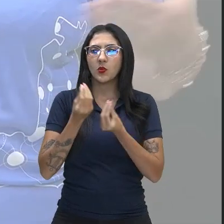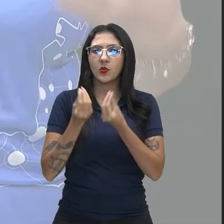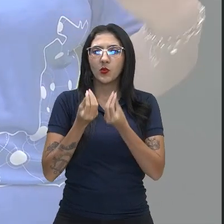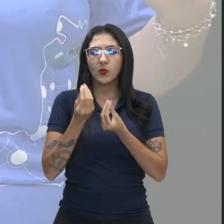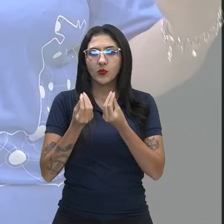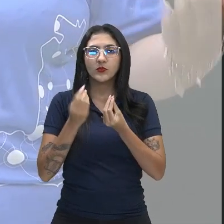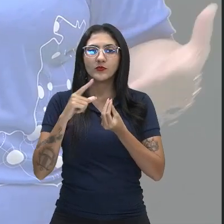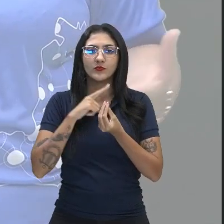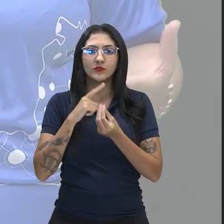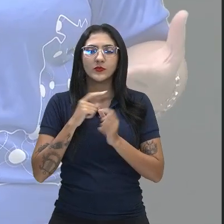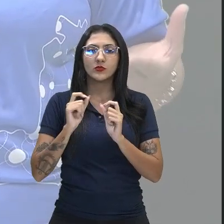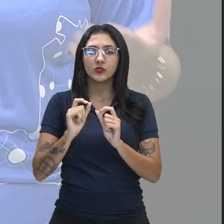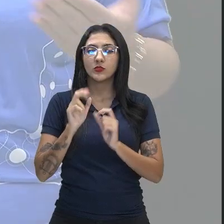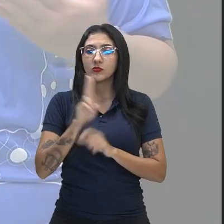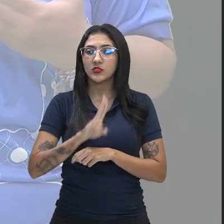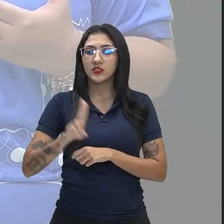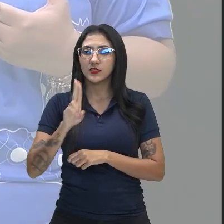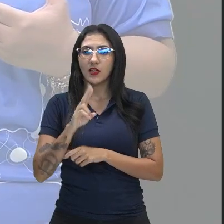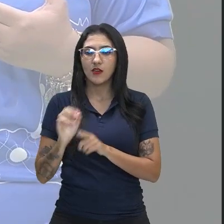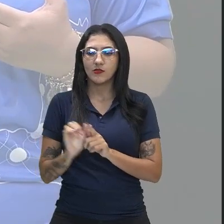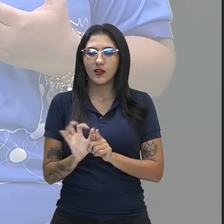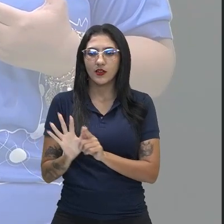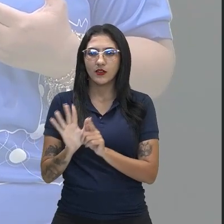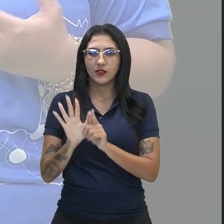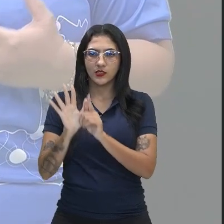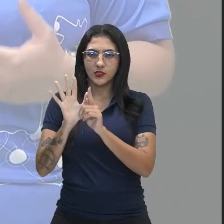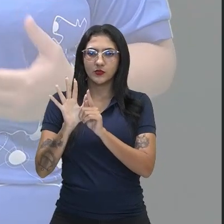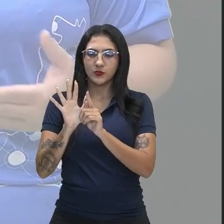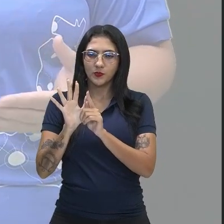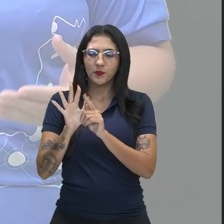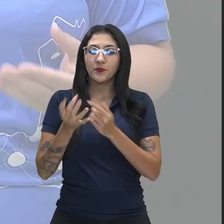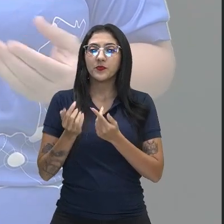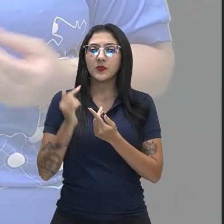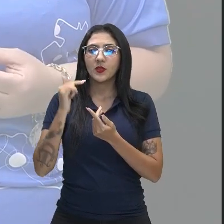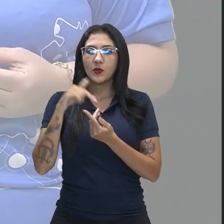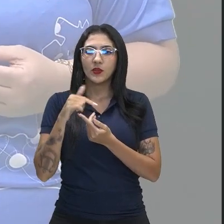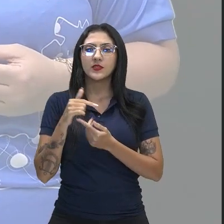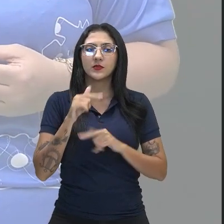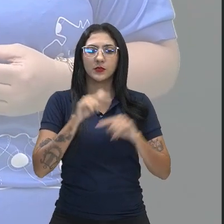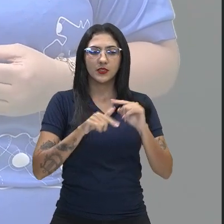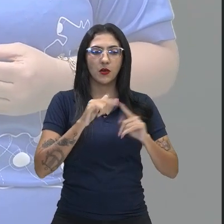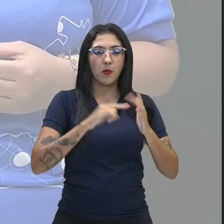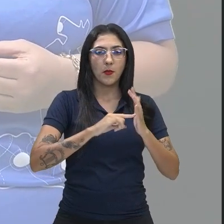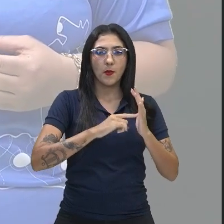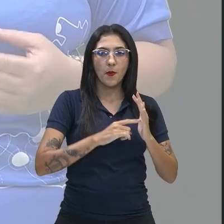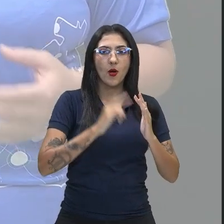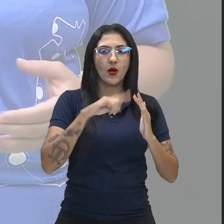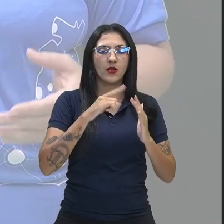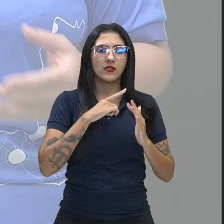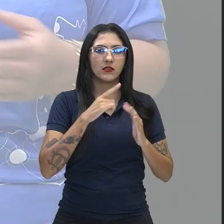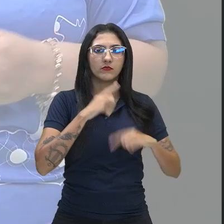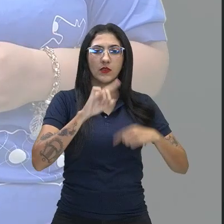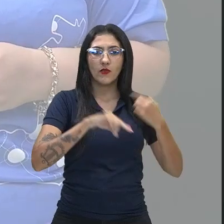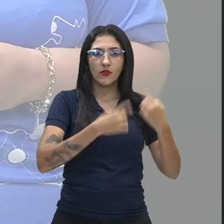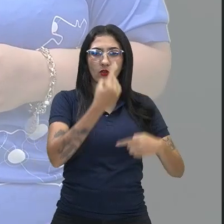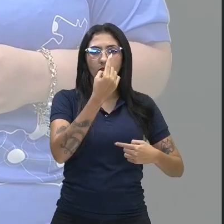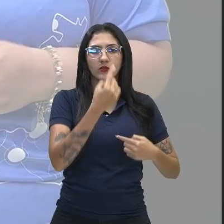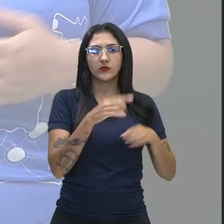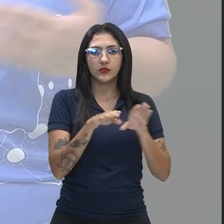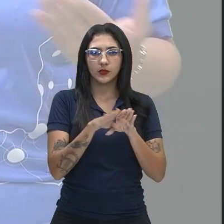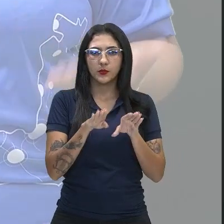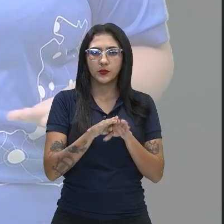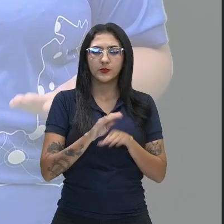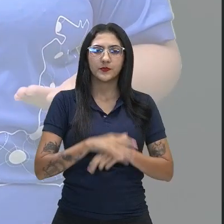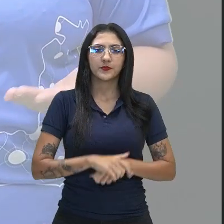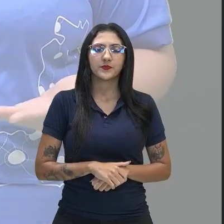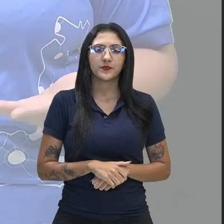que funcionavam a vapor. Então, o motor de combustão interna ele revolucionou esse processo aí da construção desses tipos de máquina.